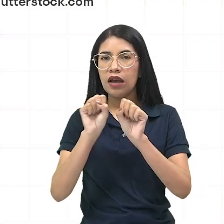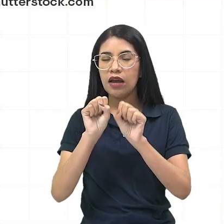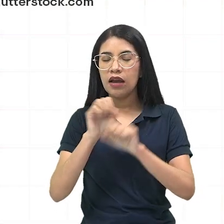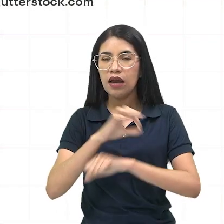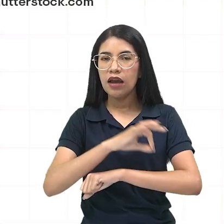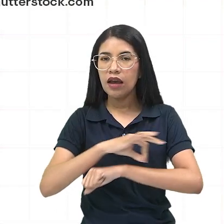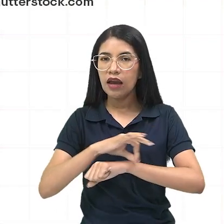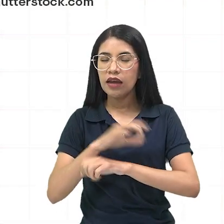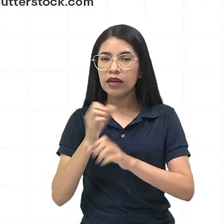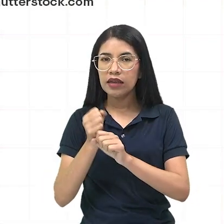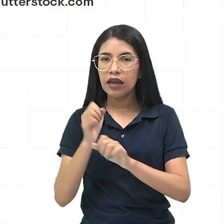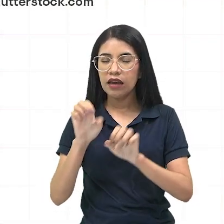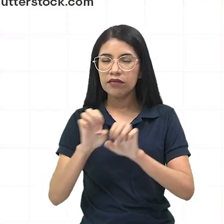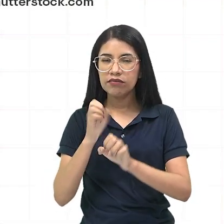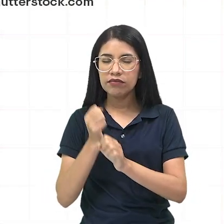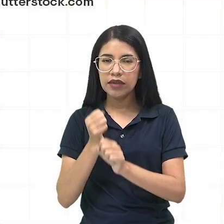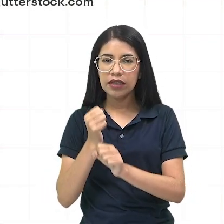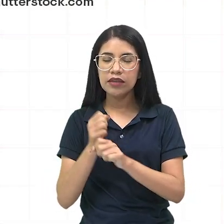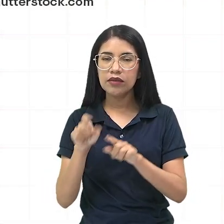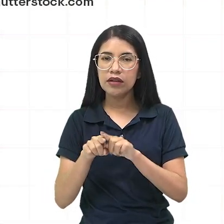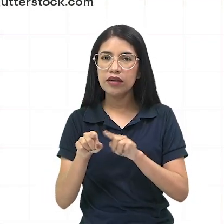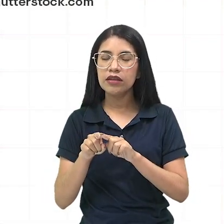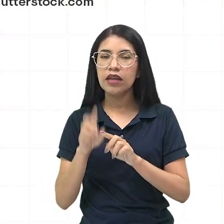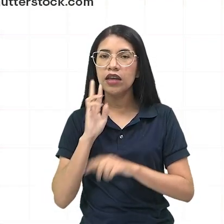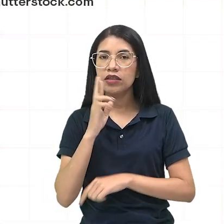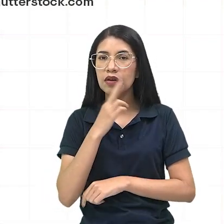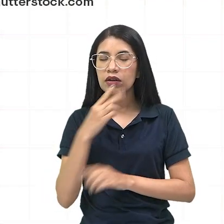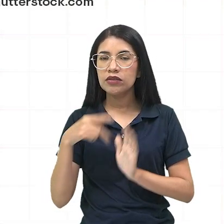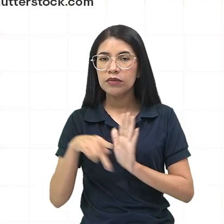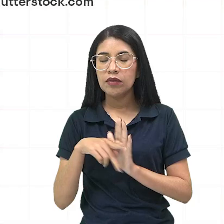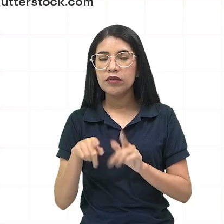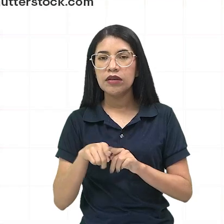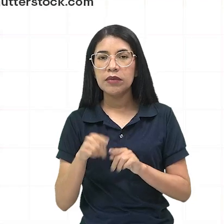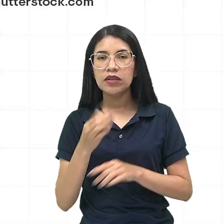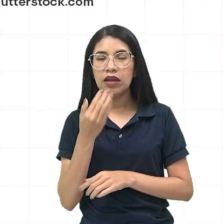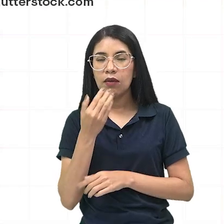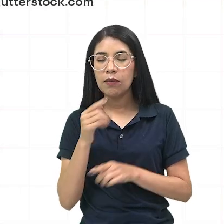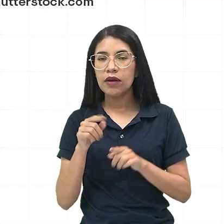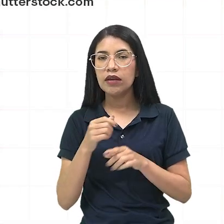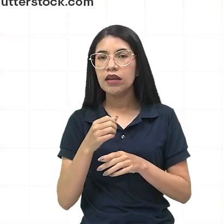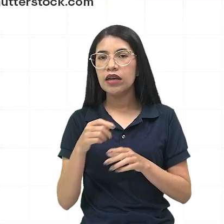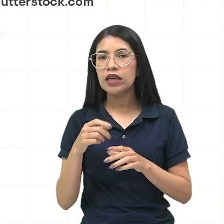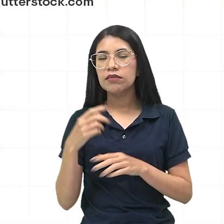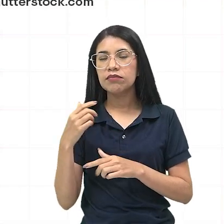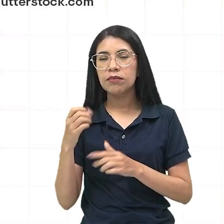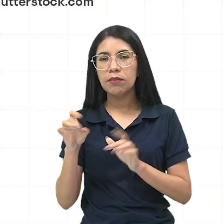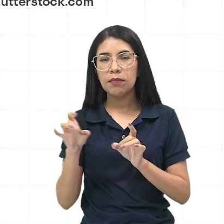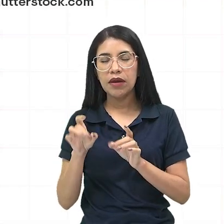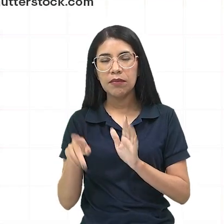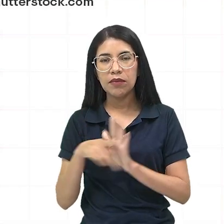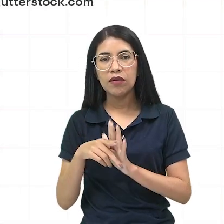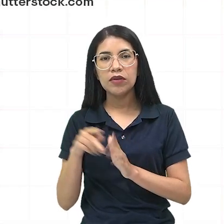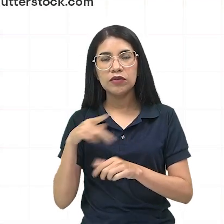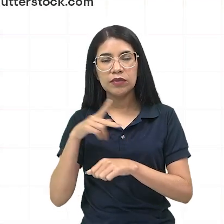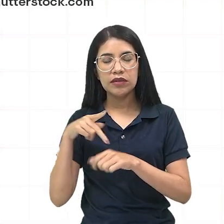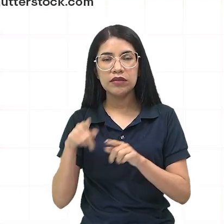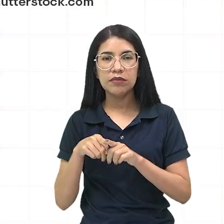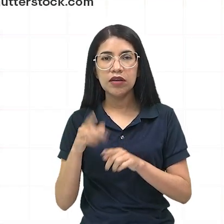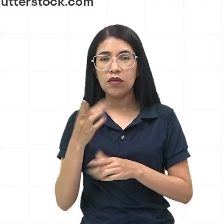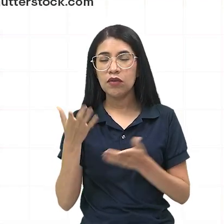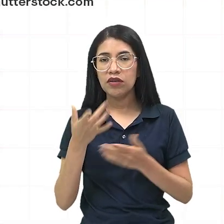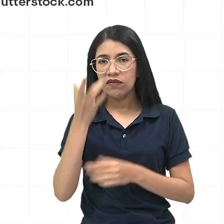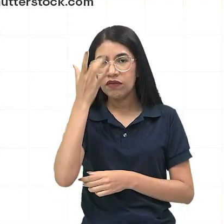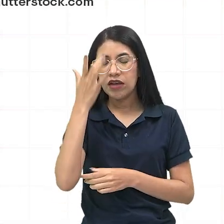arquitetura, restaurantes típicos, acabam sendo bastante perceptíveis. Hoje em dia, com o mundo globalizado, é muito fácil a gente conhecer um